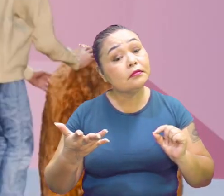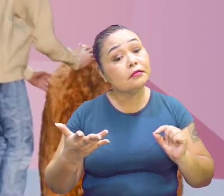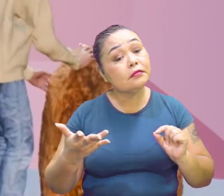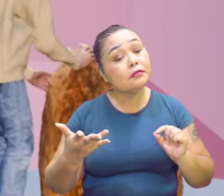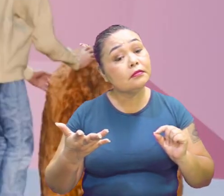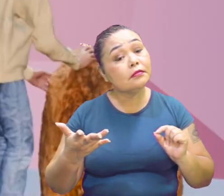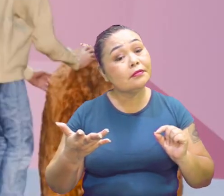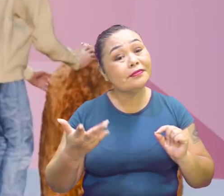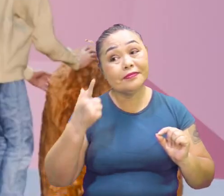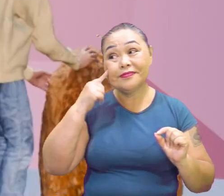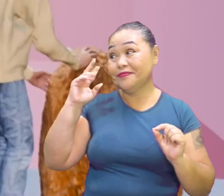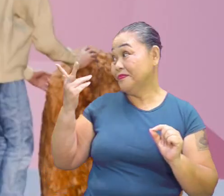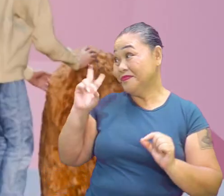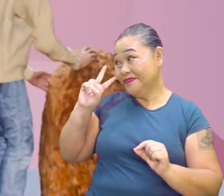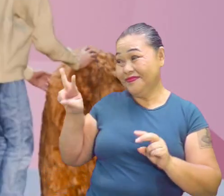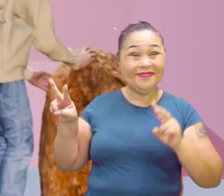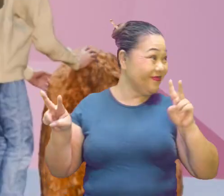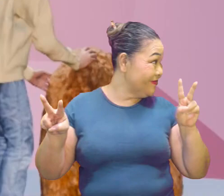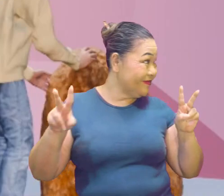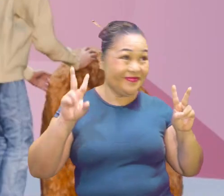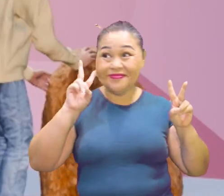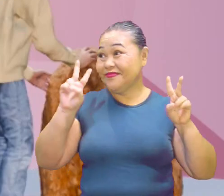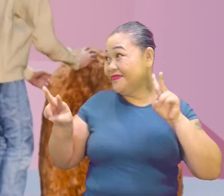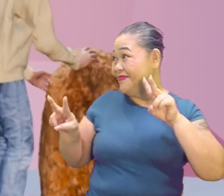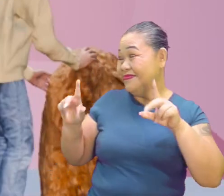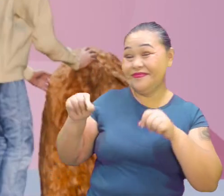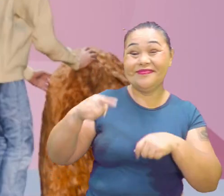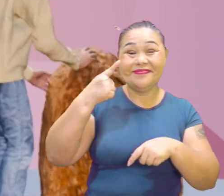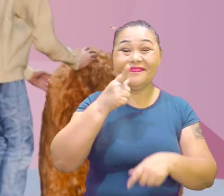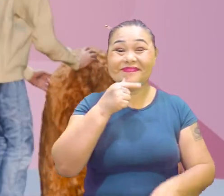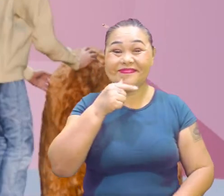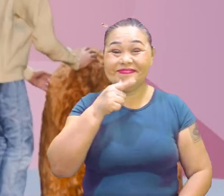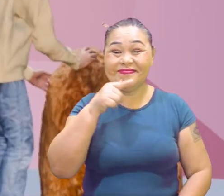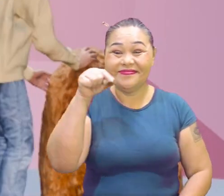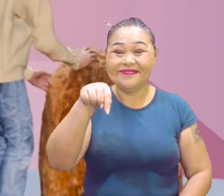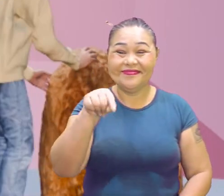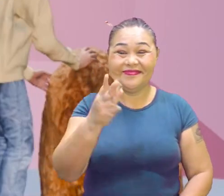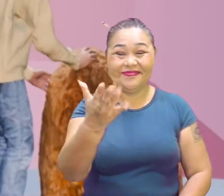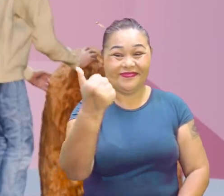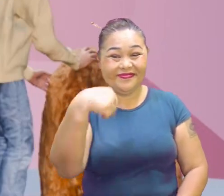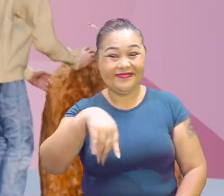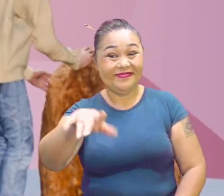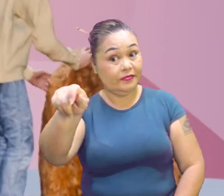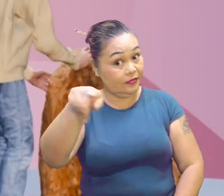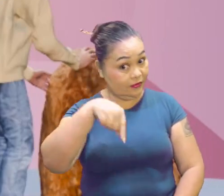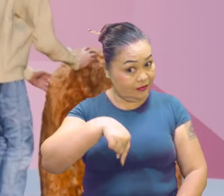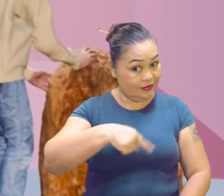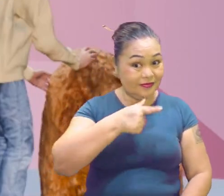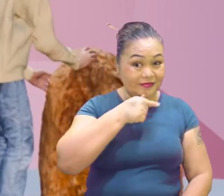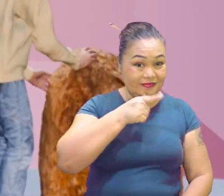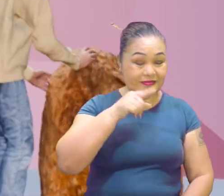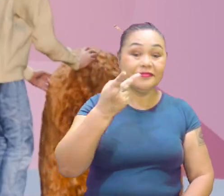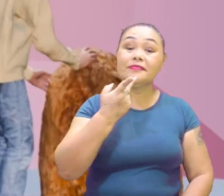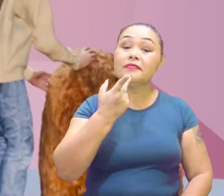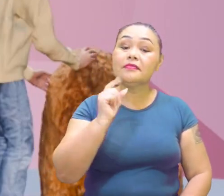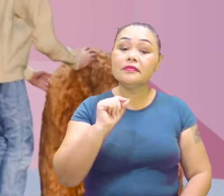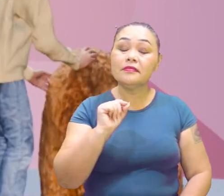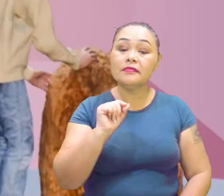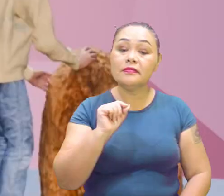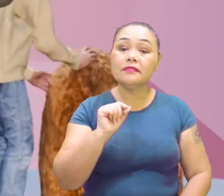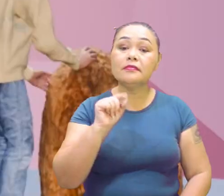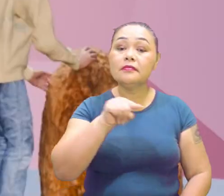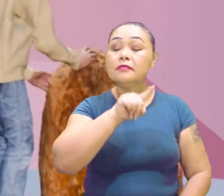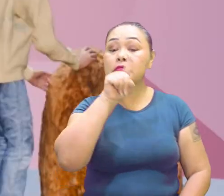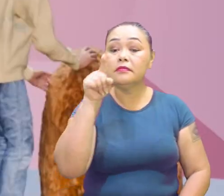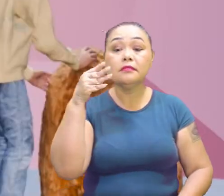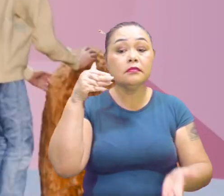Não adianta olhar pro outro. Não vai beber água agora não, você vai ficar sentado aí. Volta aí, pode voltar. Diga agora, o que você vai